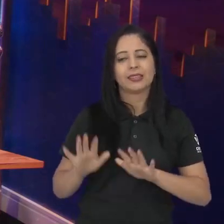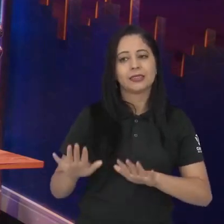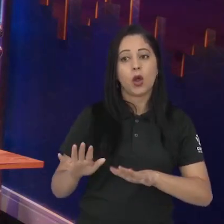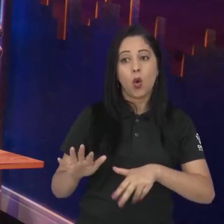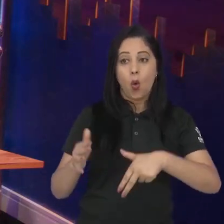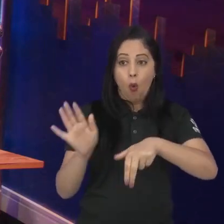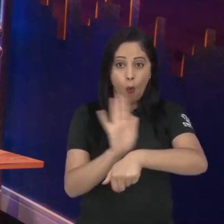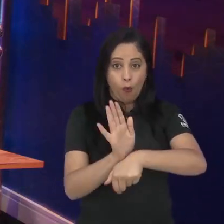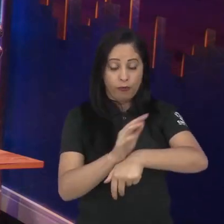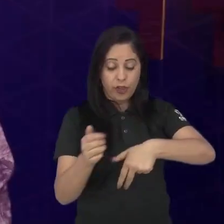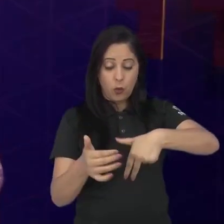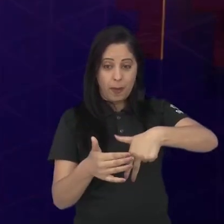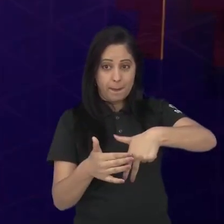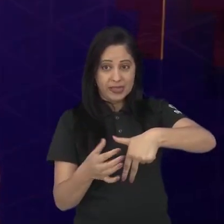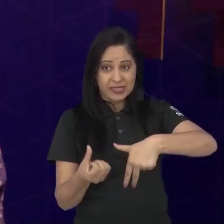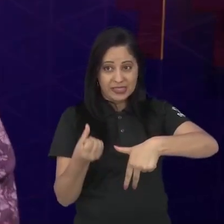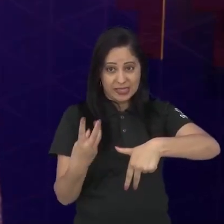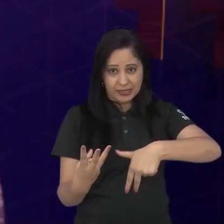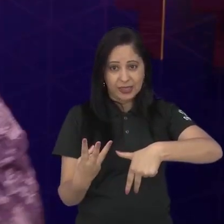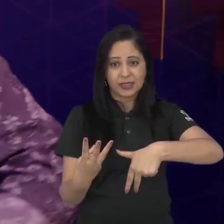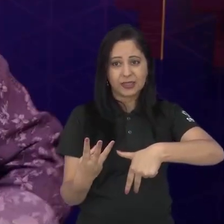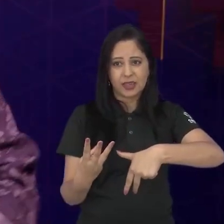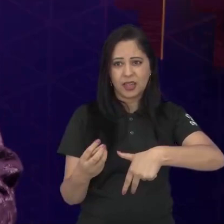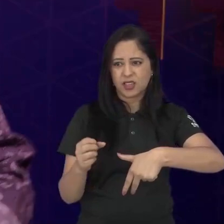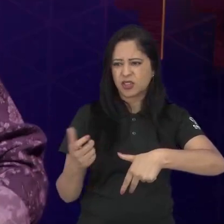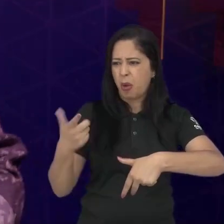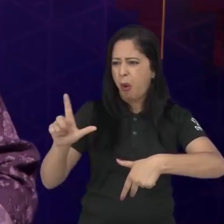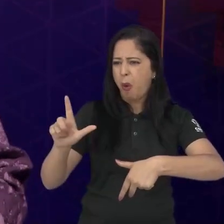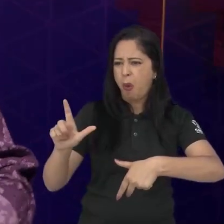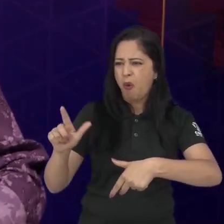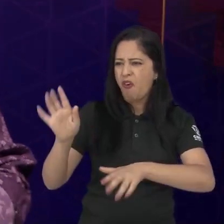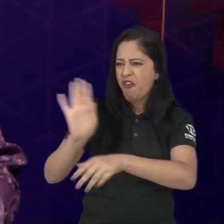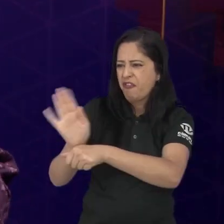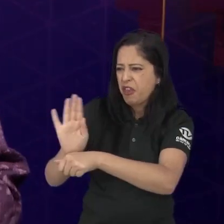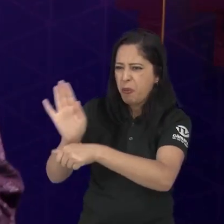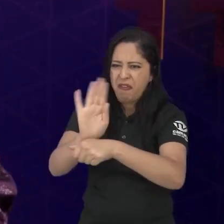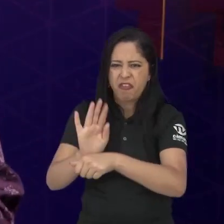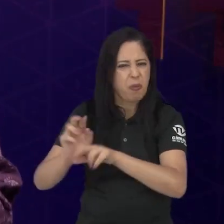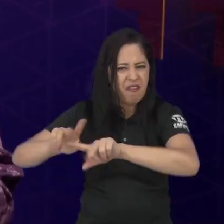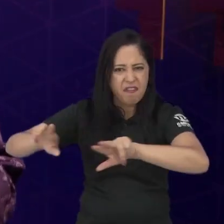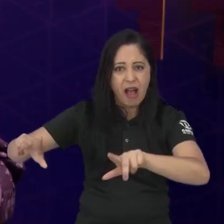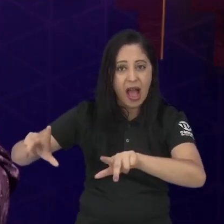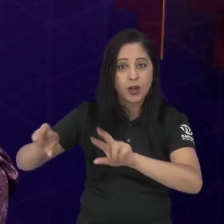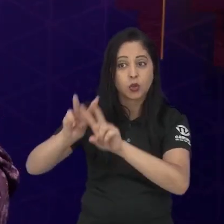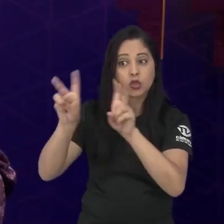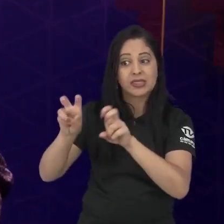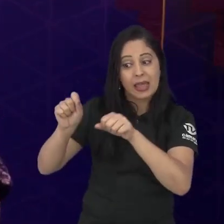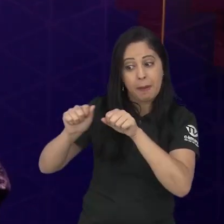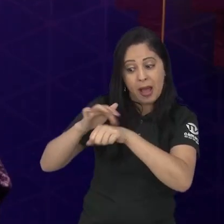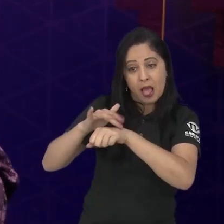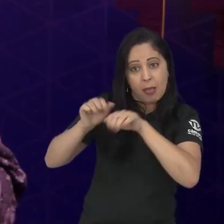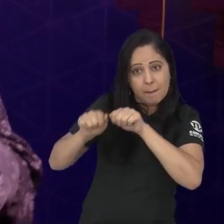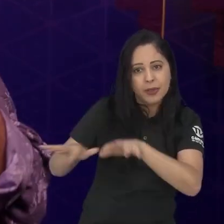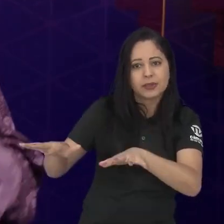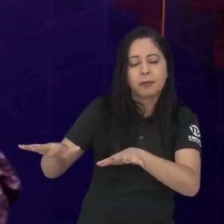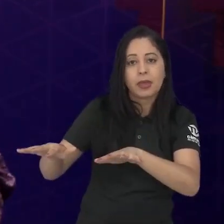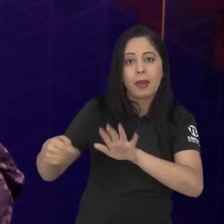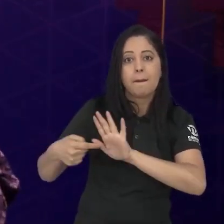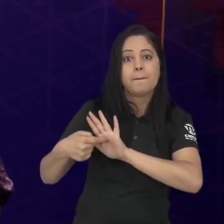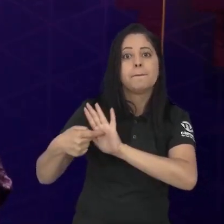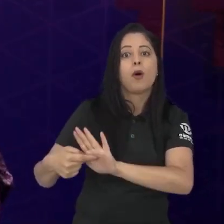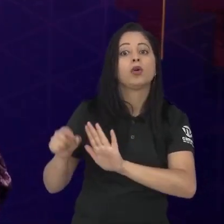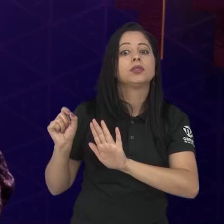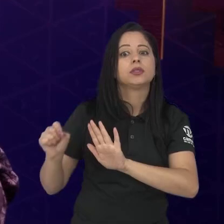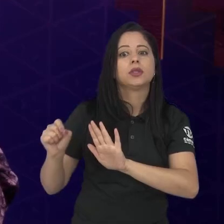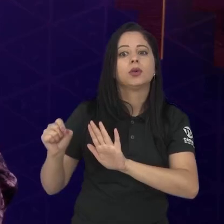O Paciente 63, ou The Last of Us, qualquer obra da ficção que tem uma pandemia, eles mostram